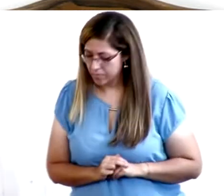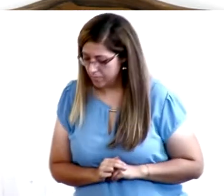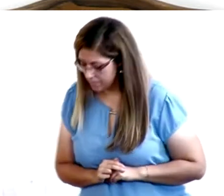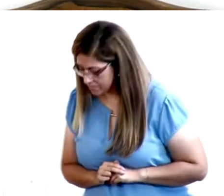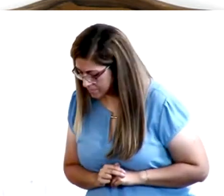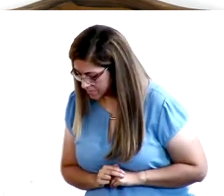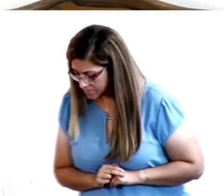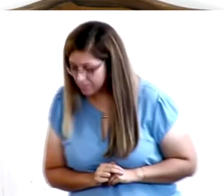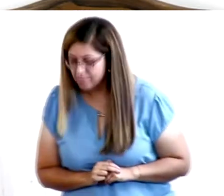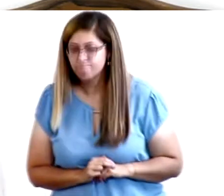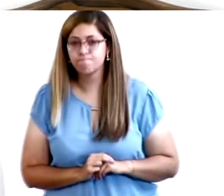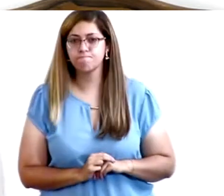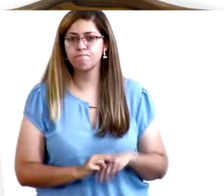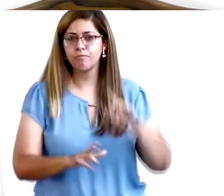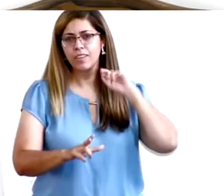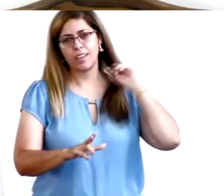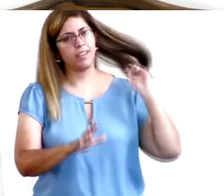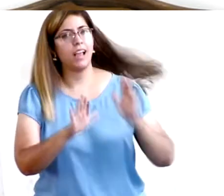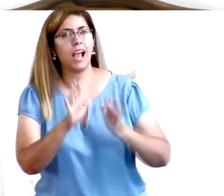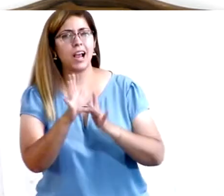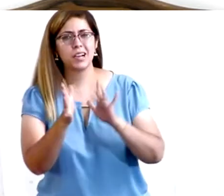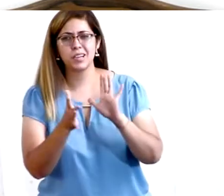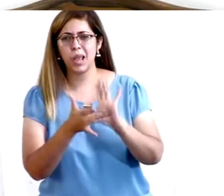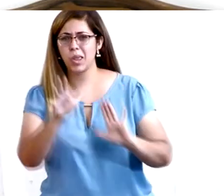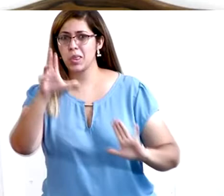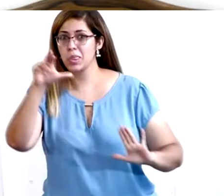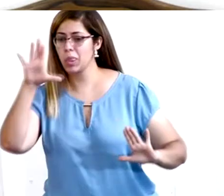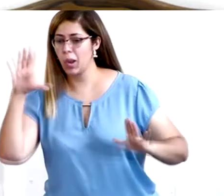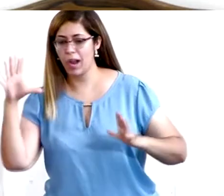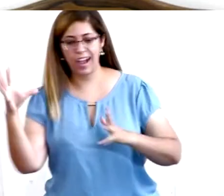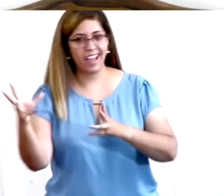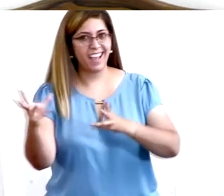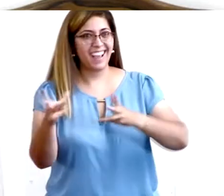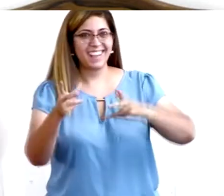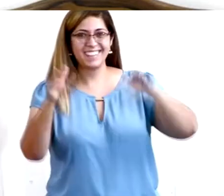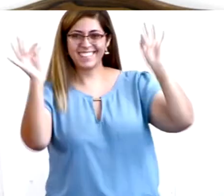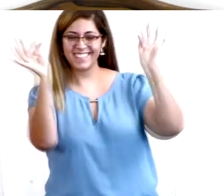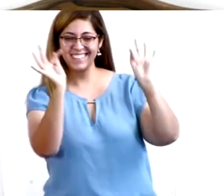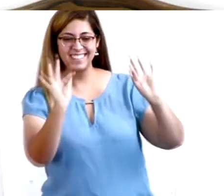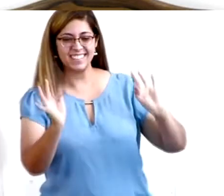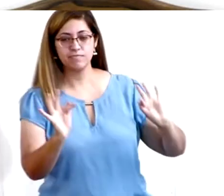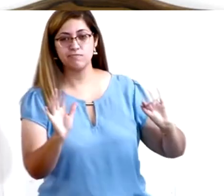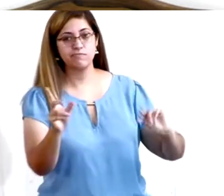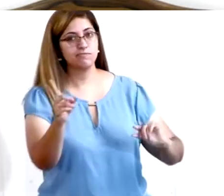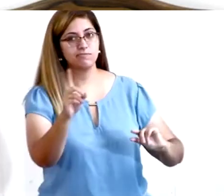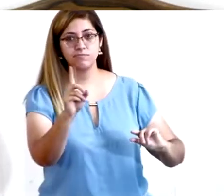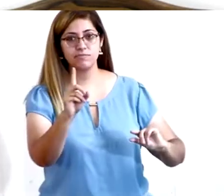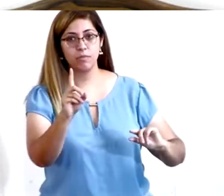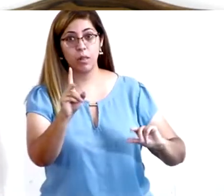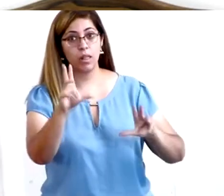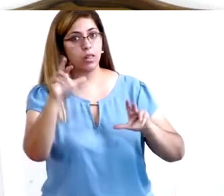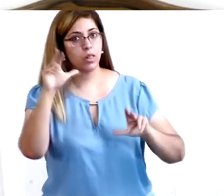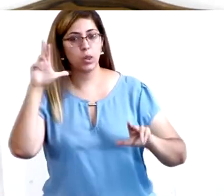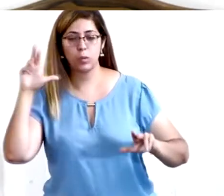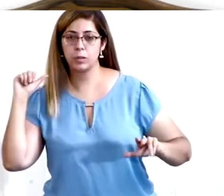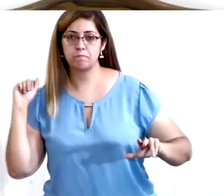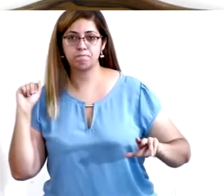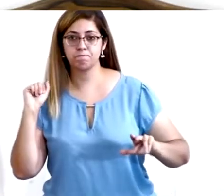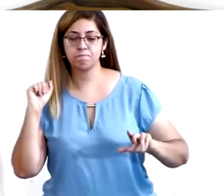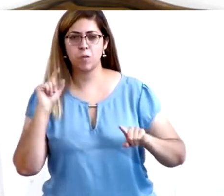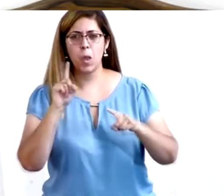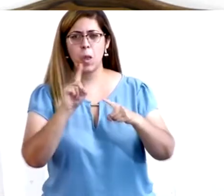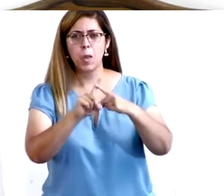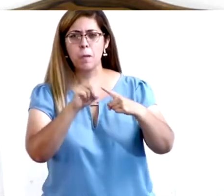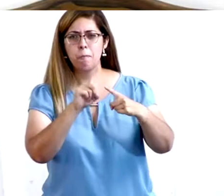Ele nunca foi bem recebido. Ele não é bem recebido. E ele não será bem recebido. Porque